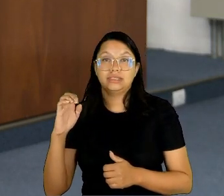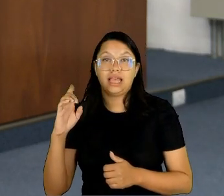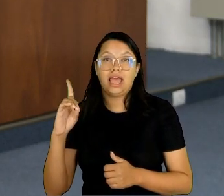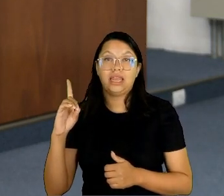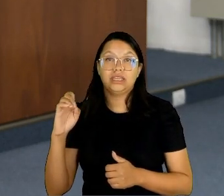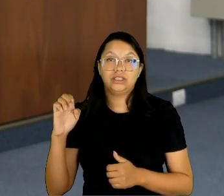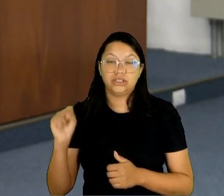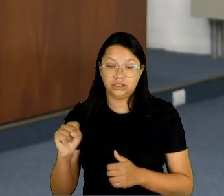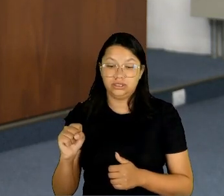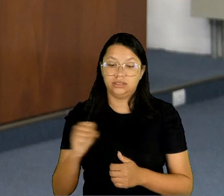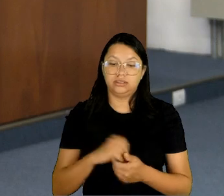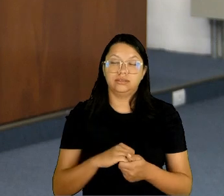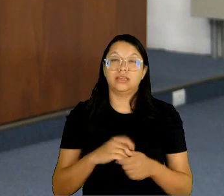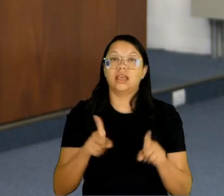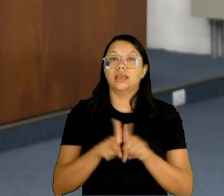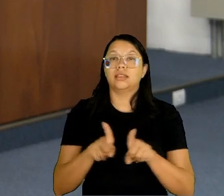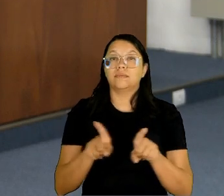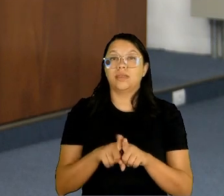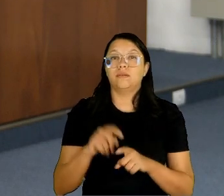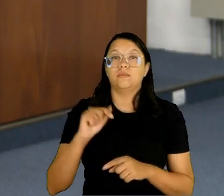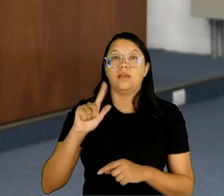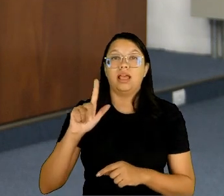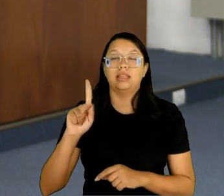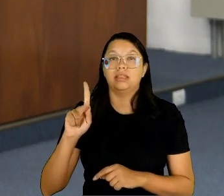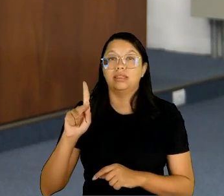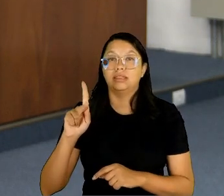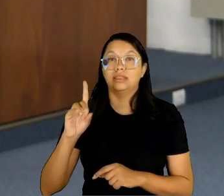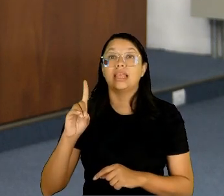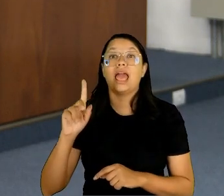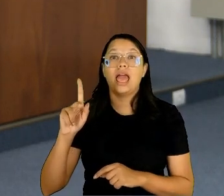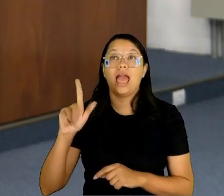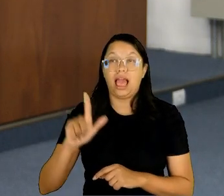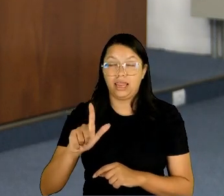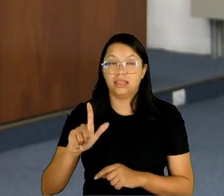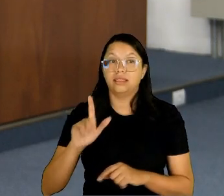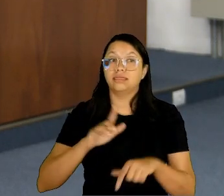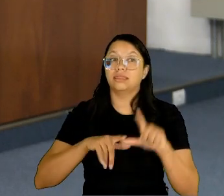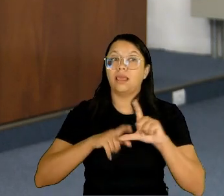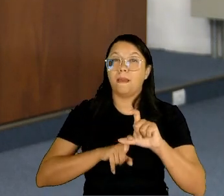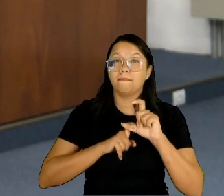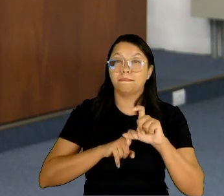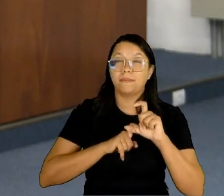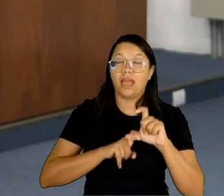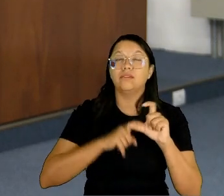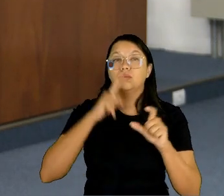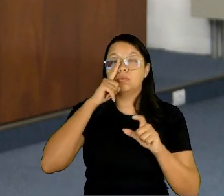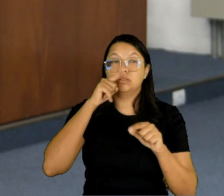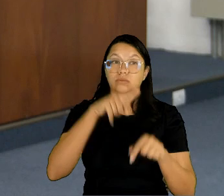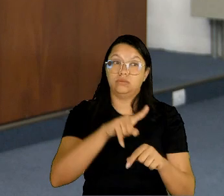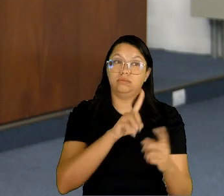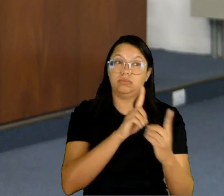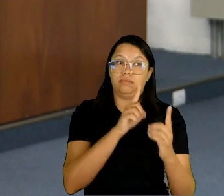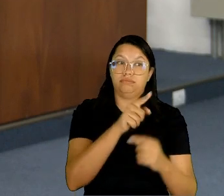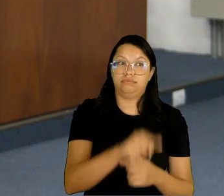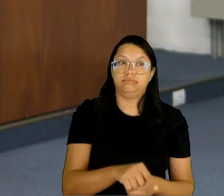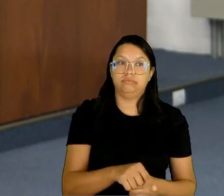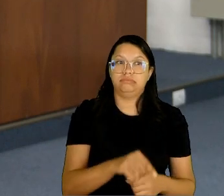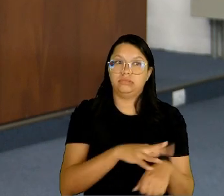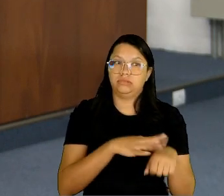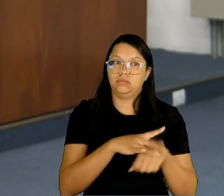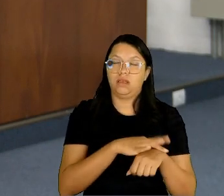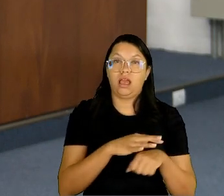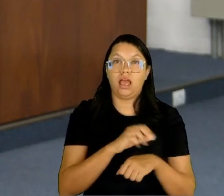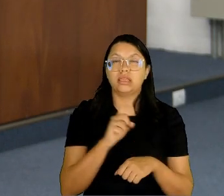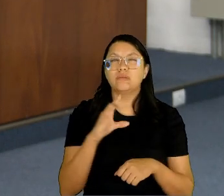colesterol mais correlacionado com doença aterosclerótica, ele vai depender muito do risco do paciente. Então, se alguém chega com um exame, o